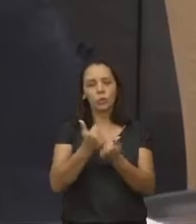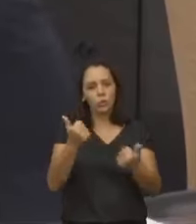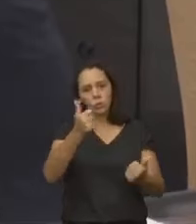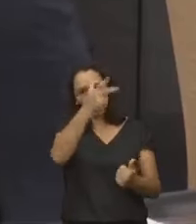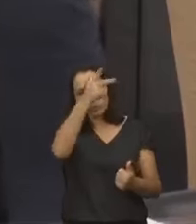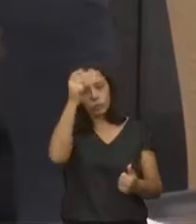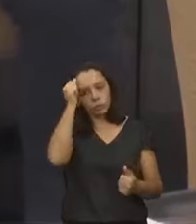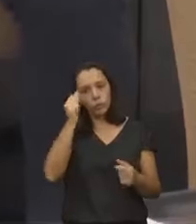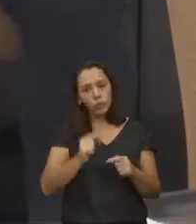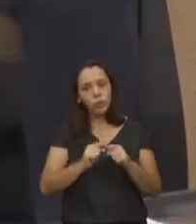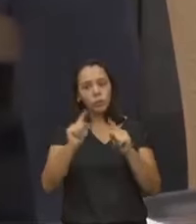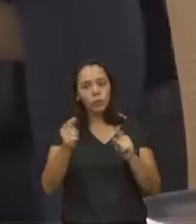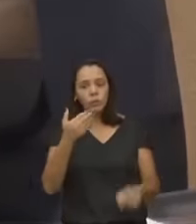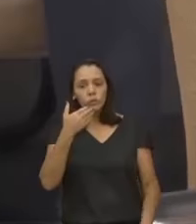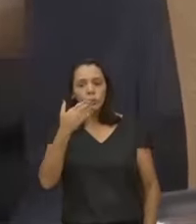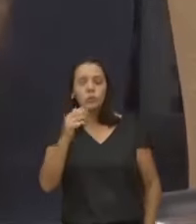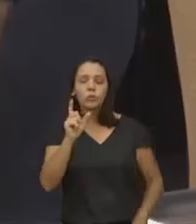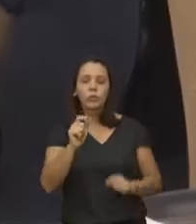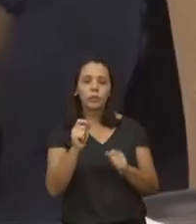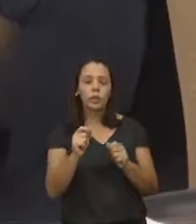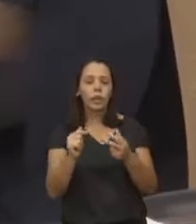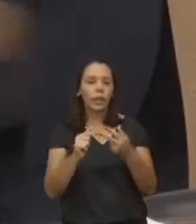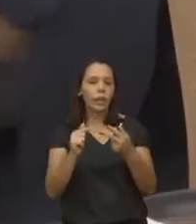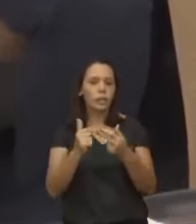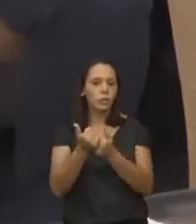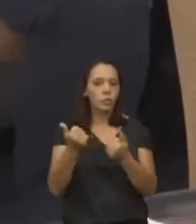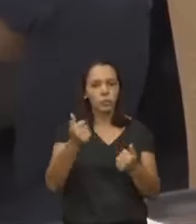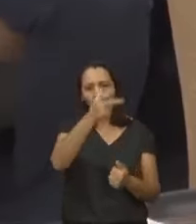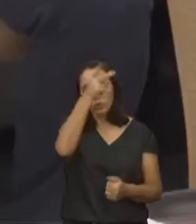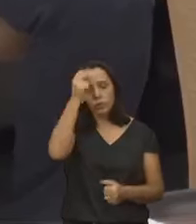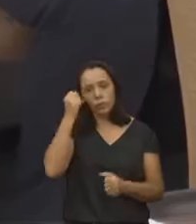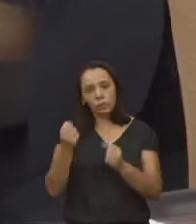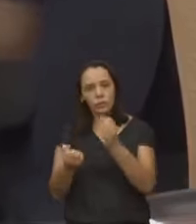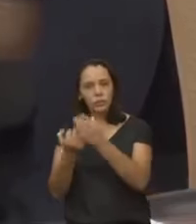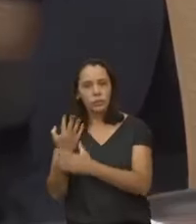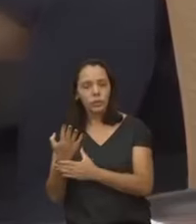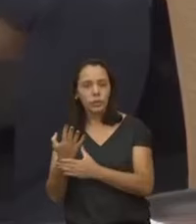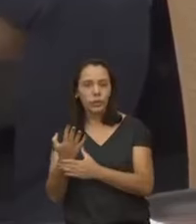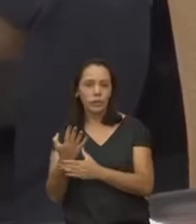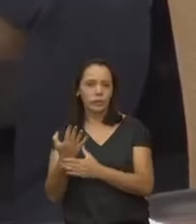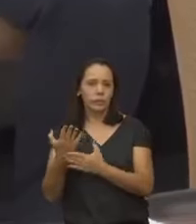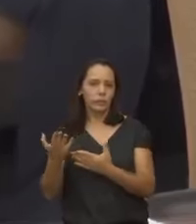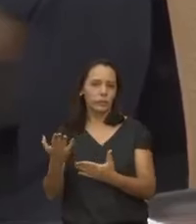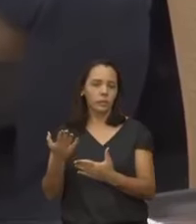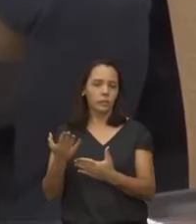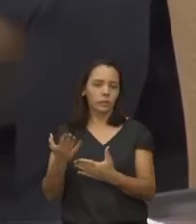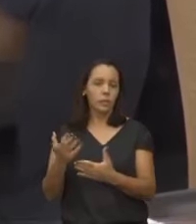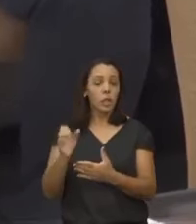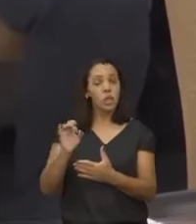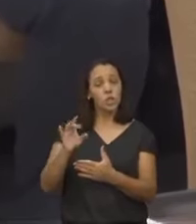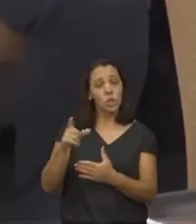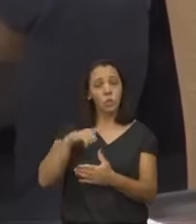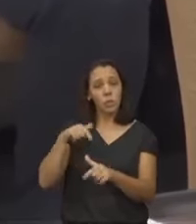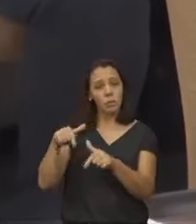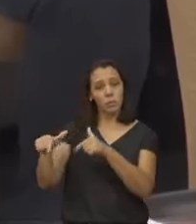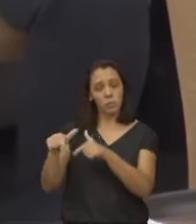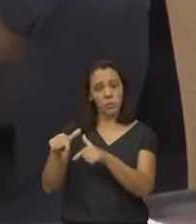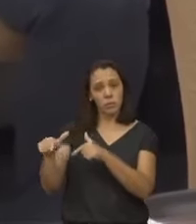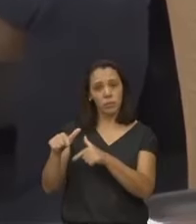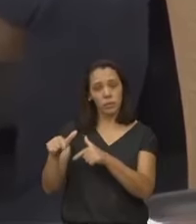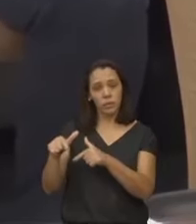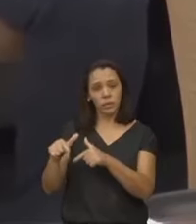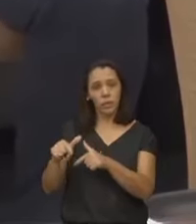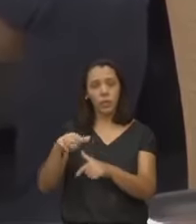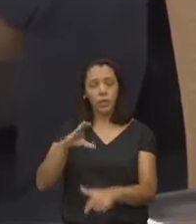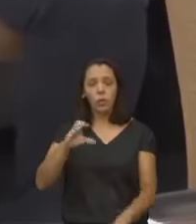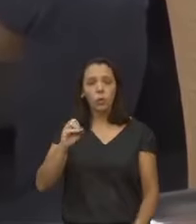da subprefeitura de Geraldo Scavone, porque essa subprefeitura está sendo criada, ao que tudo indica, para virar cabide de emprego. E covarde é quem cria cabide